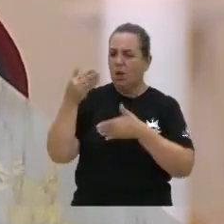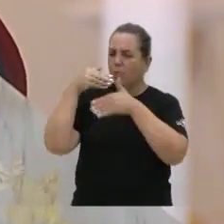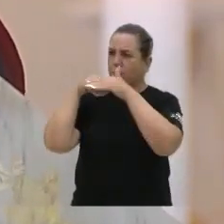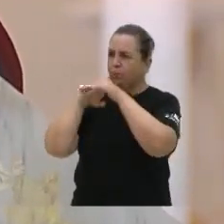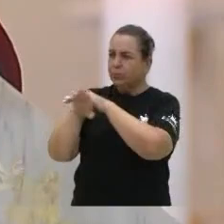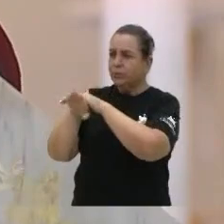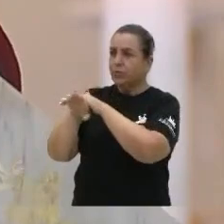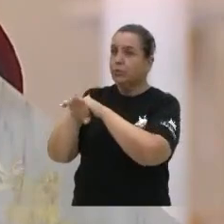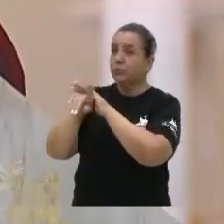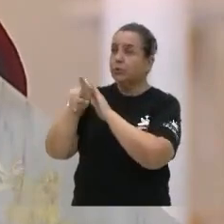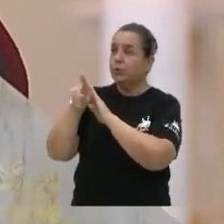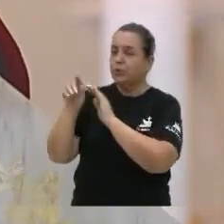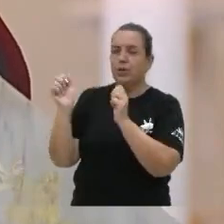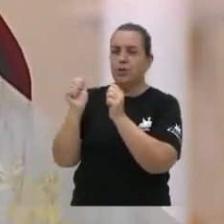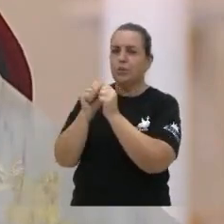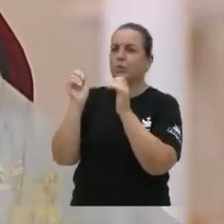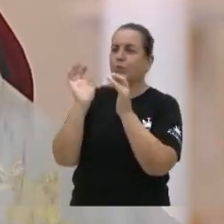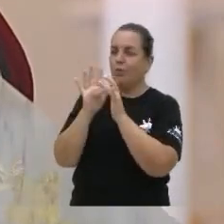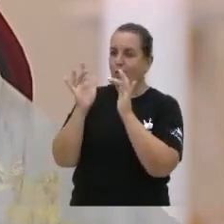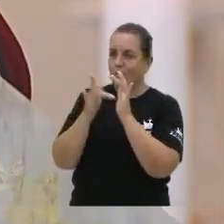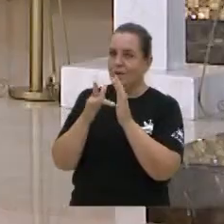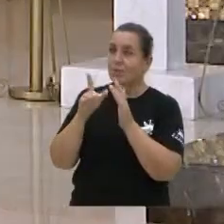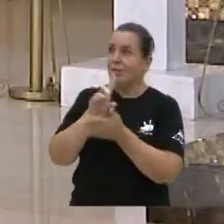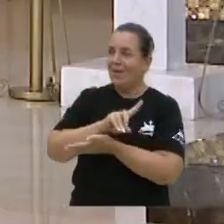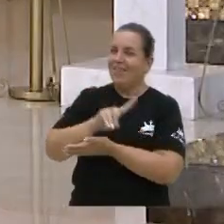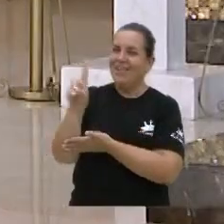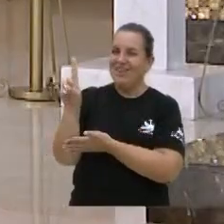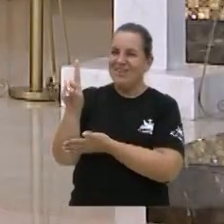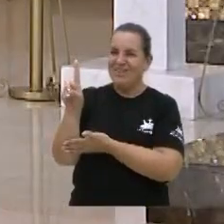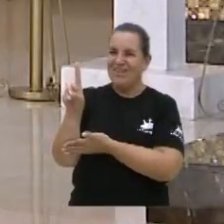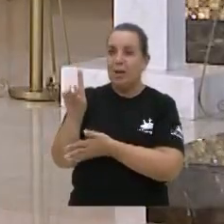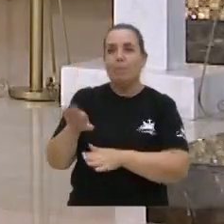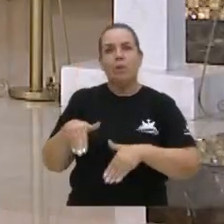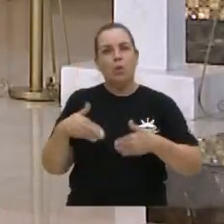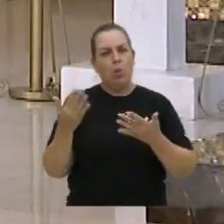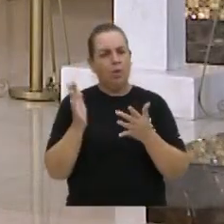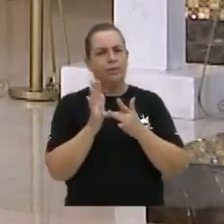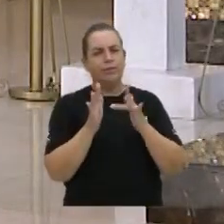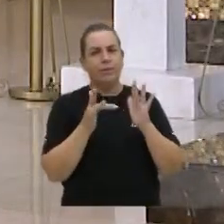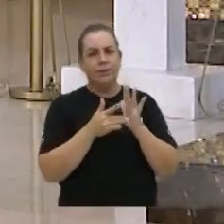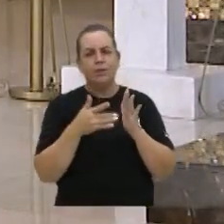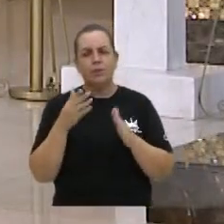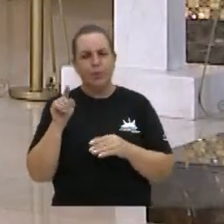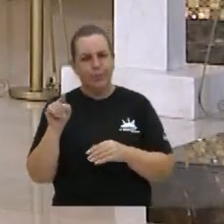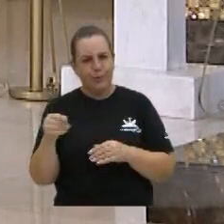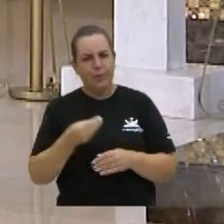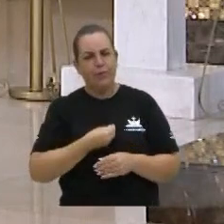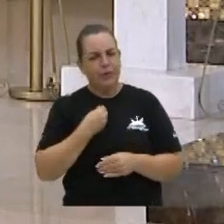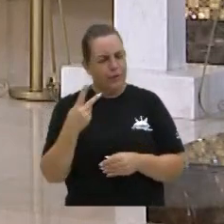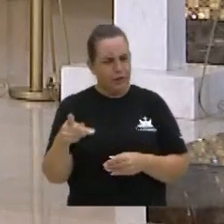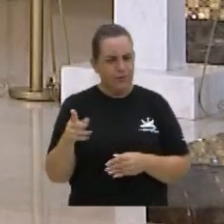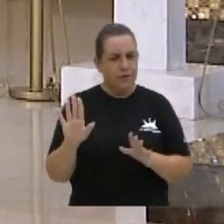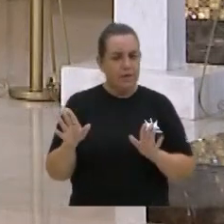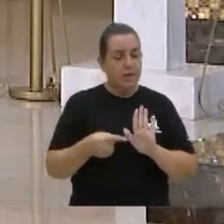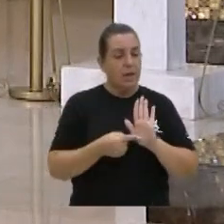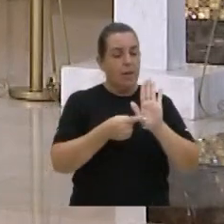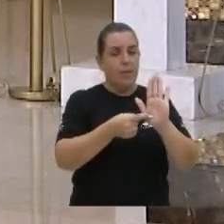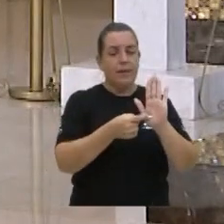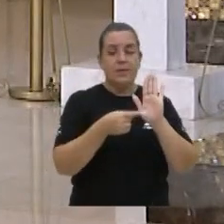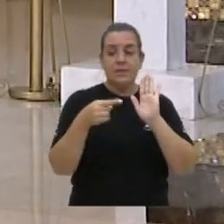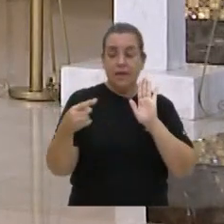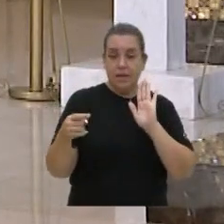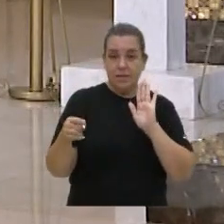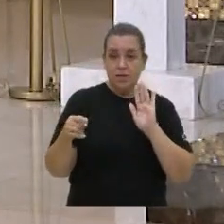escondida com Cristo em Deus. Quando Cristo, vossa vida, aparecer em